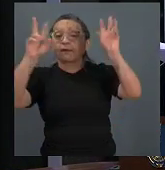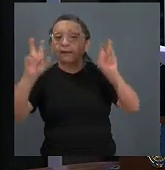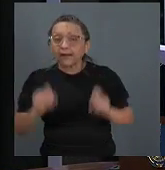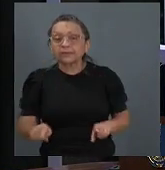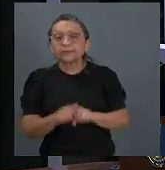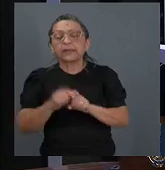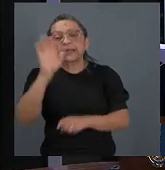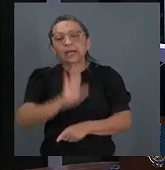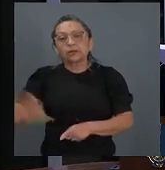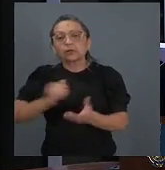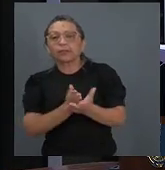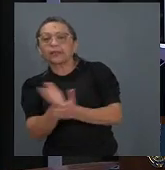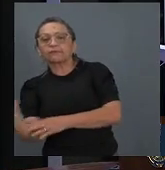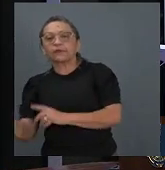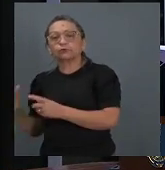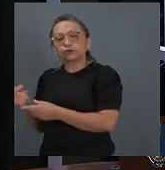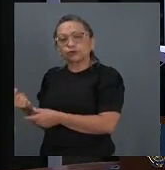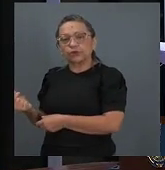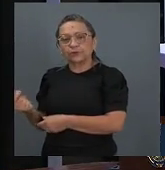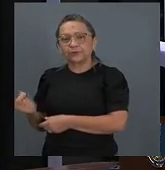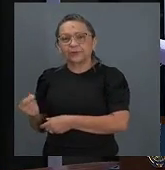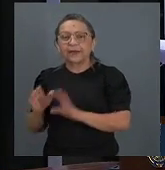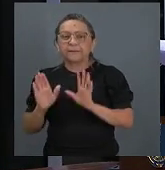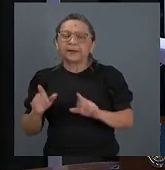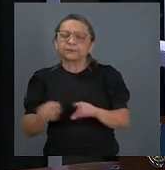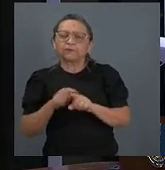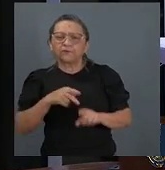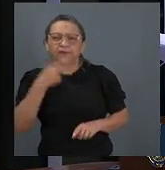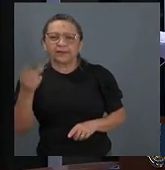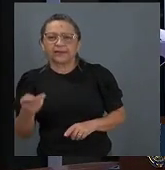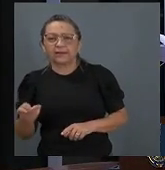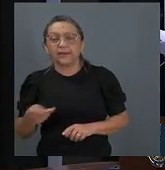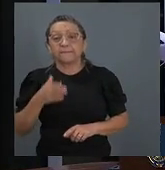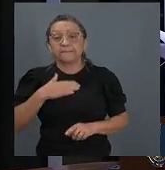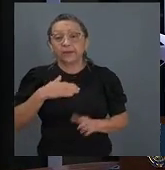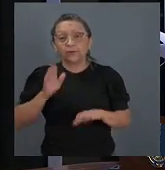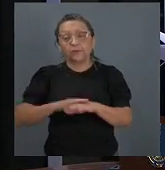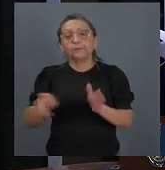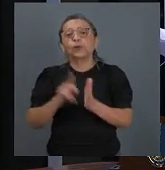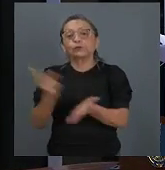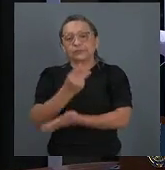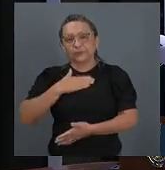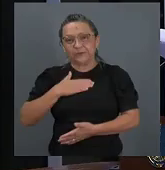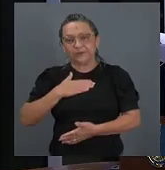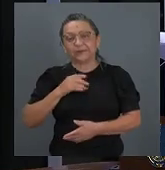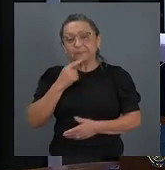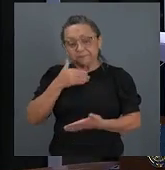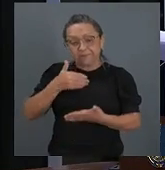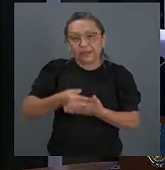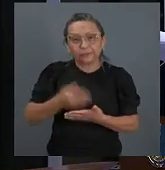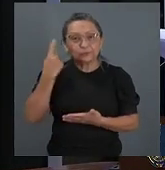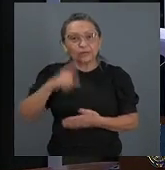e nacionais de desvios grosseiros nas margens de erro. Mas eu vou citar o meu próprio caso, a margem de erro. Na véspera da eleição